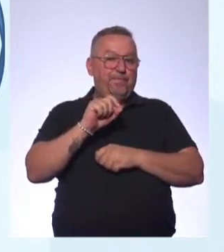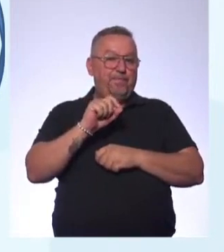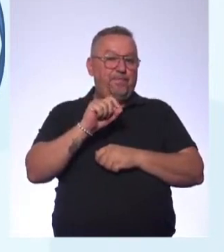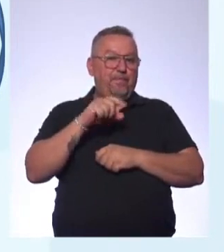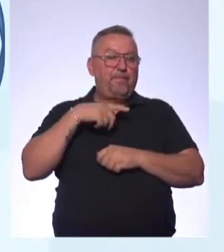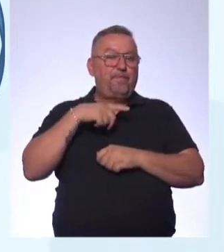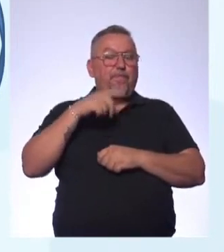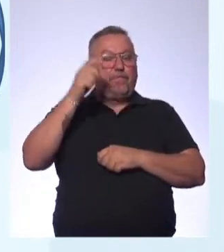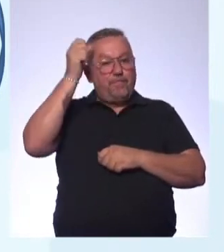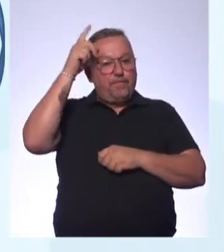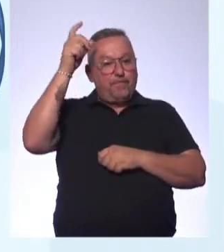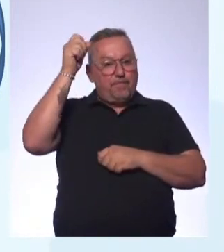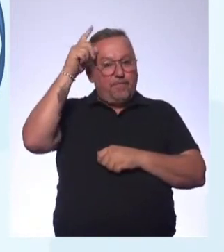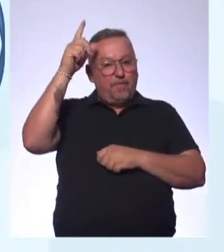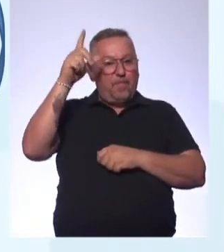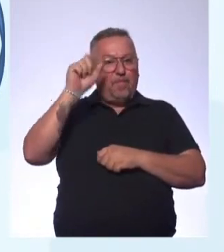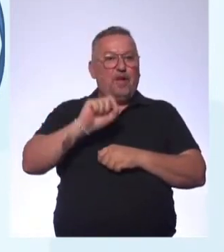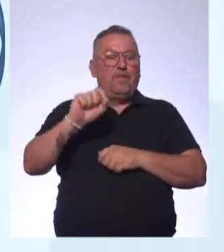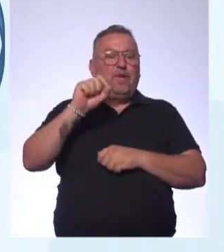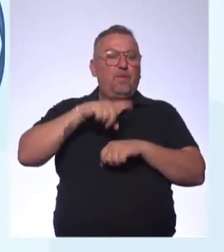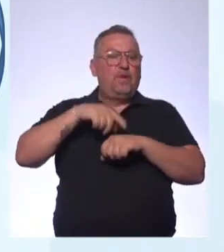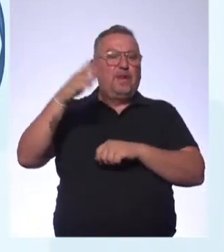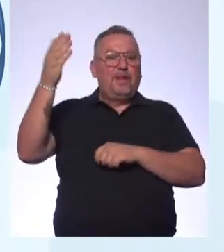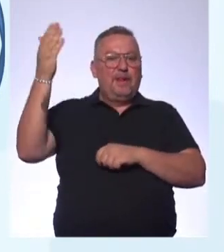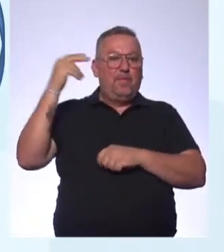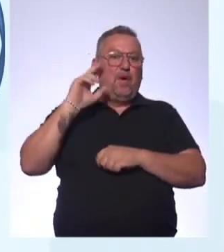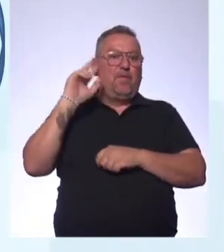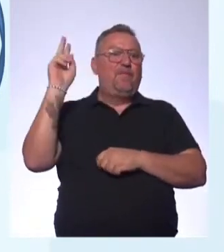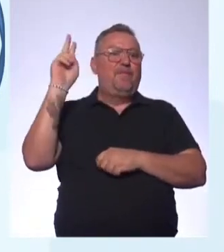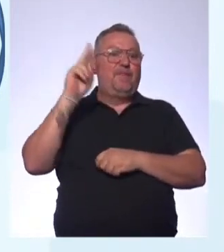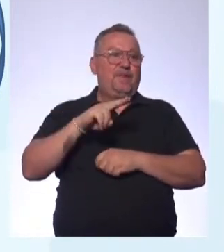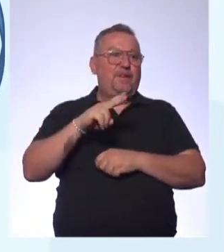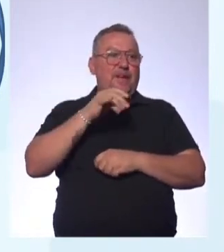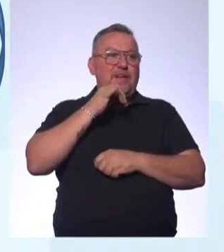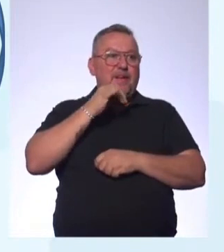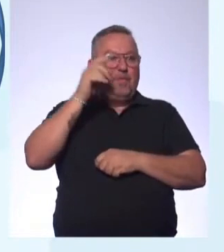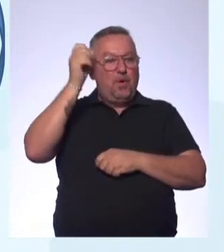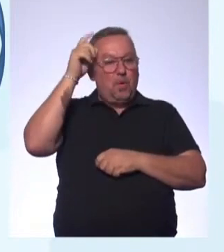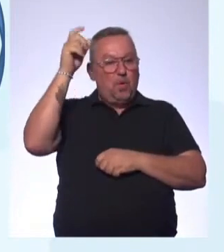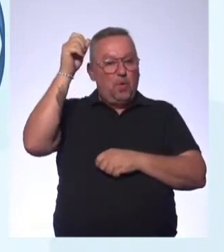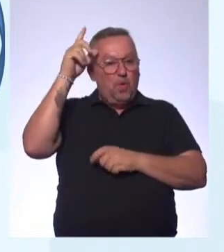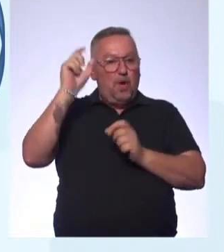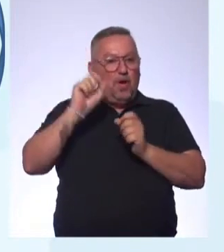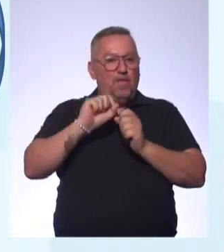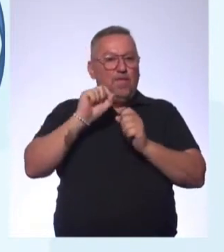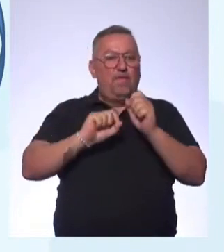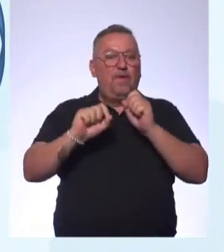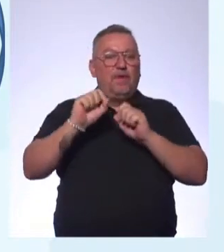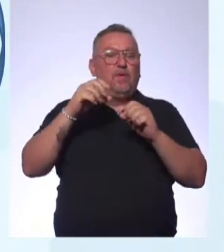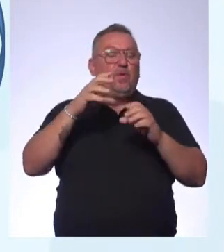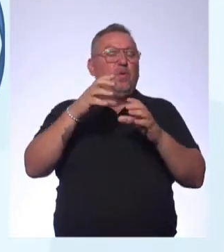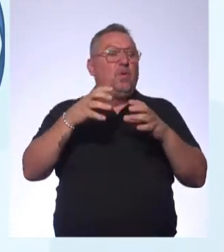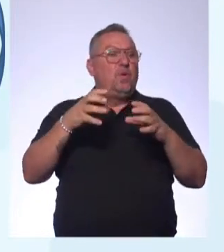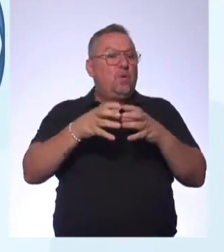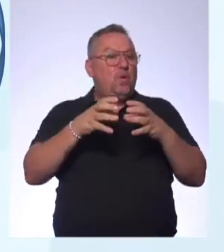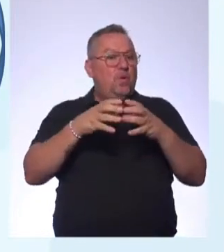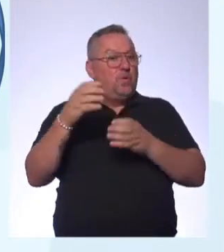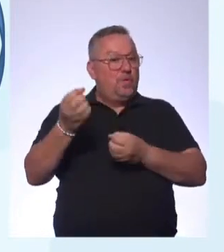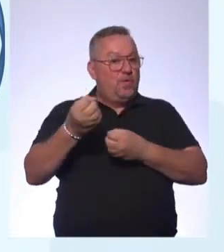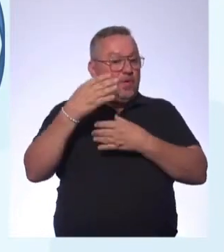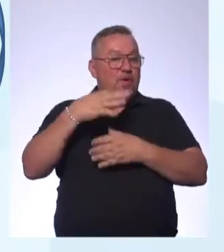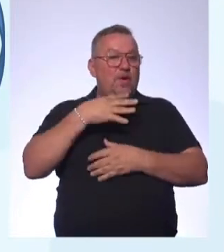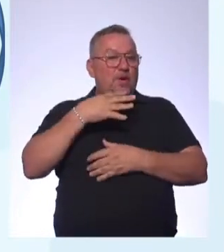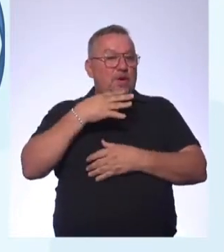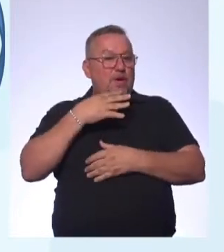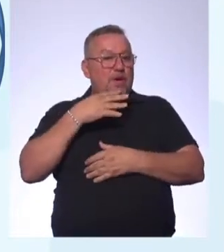da cultura enquanto lentes faz um tempo. Então, veja, a cultura ela produz um conjunto de informações, de